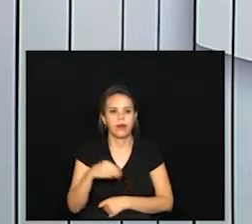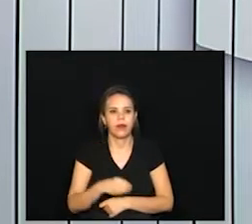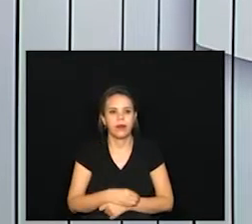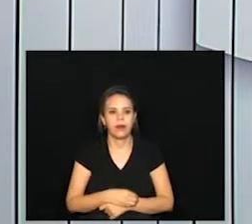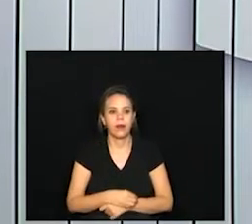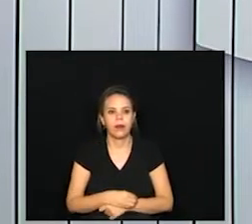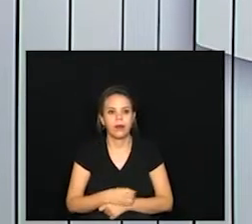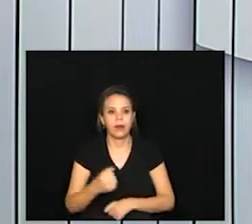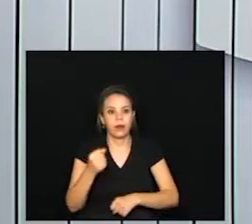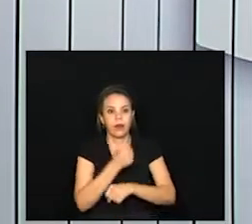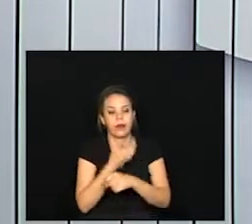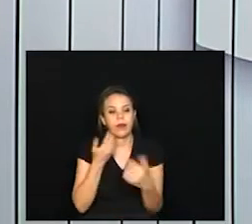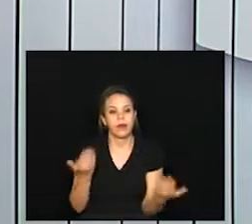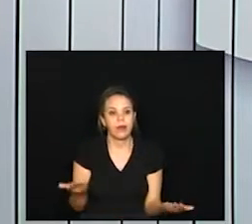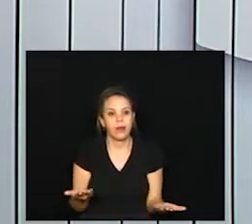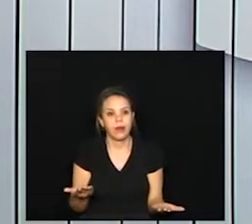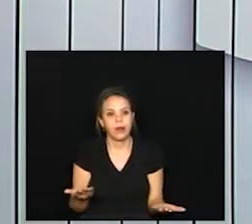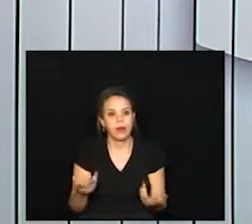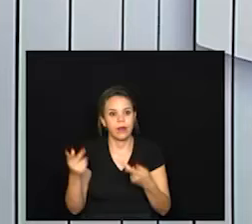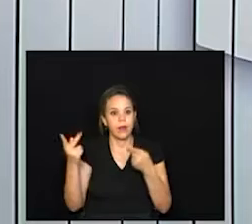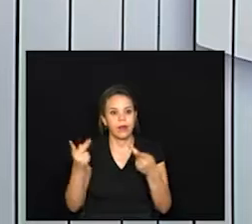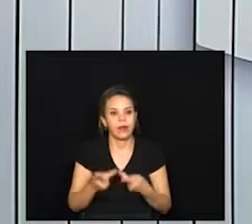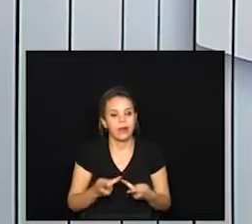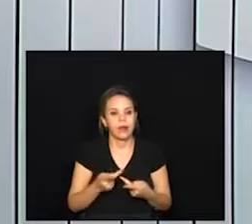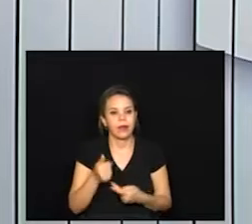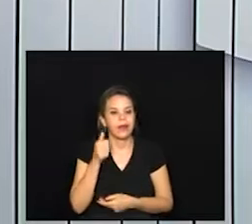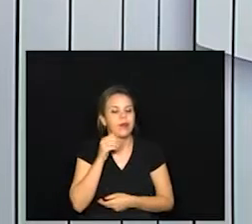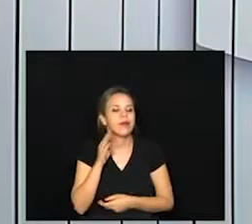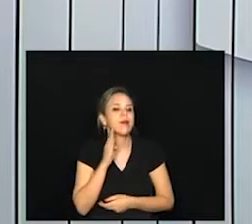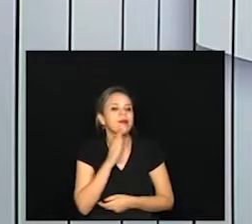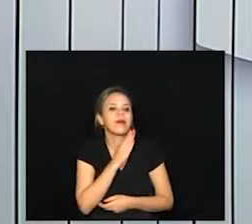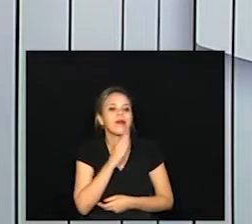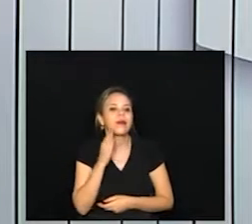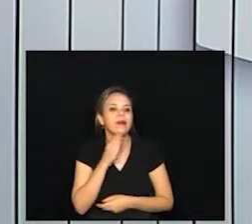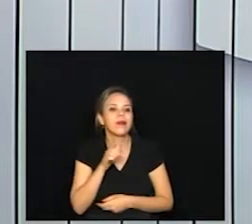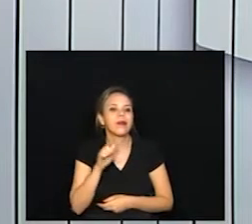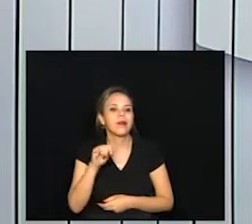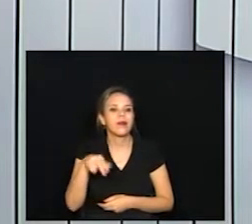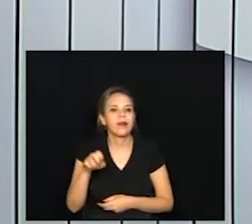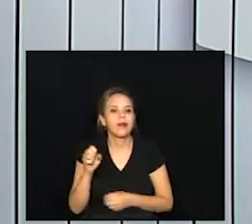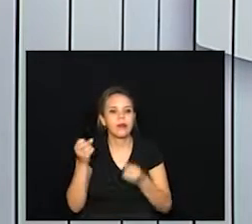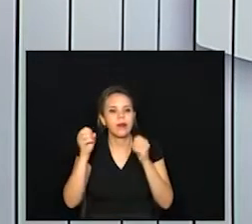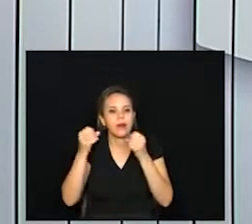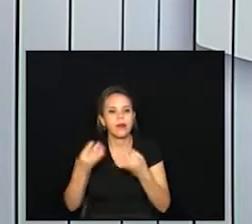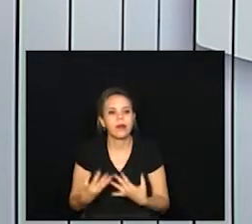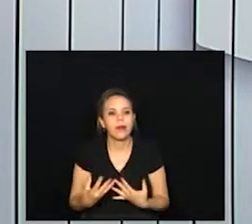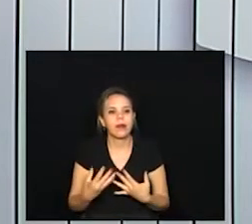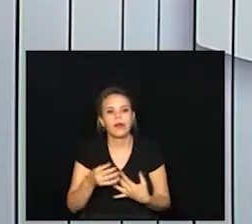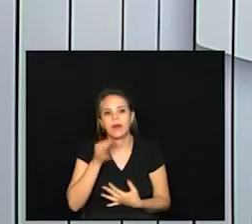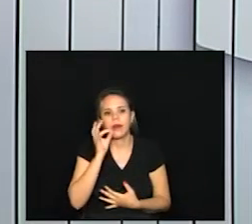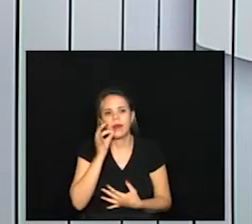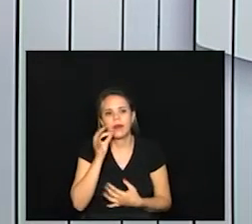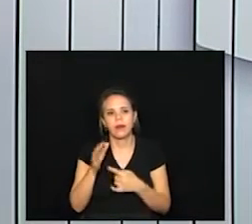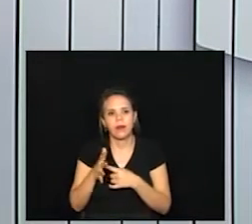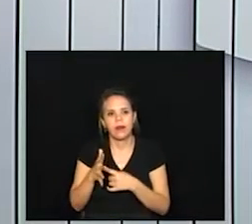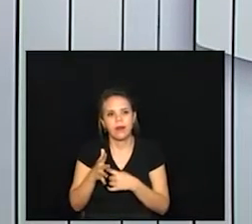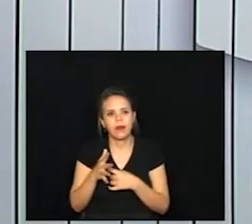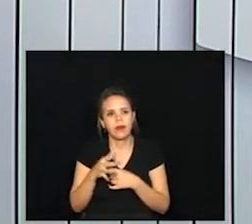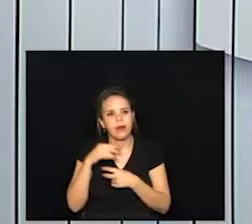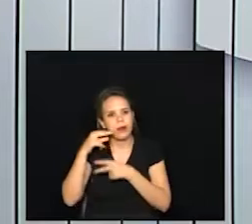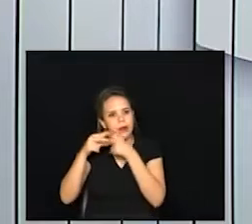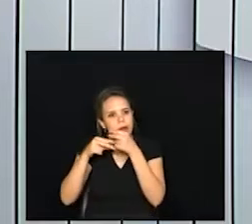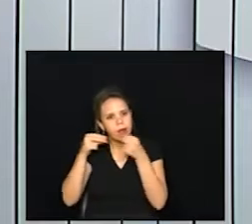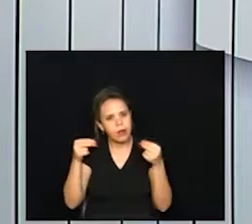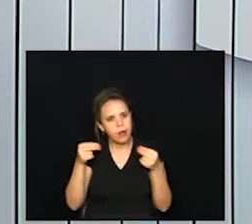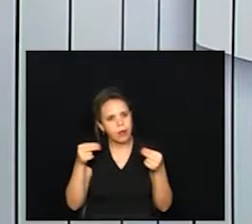1h31, o Cozinha Fácil convidou a barista Giane para ensinar a fazer café expresso bombom e